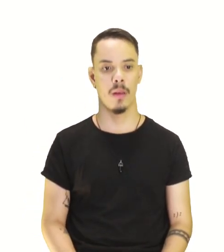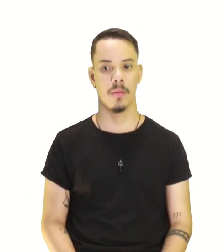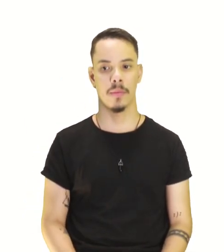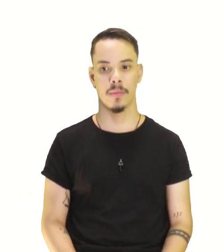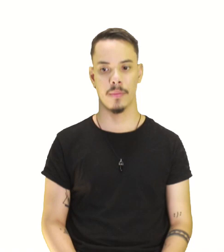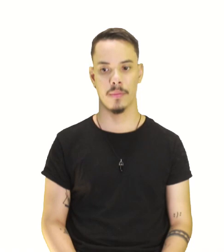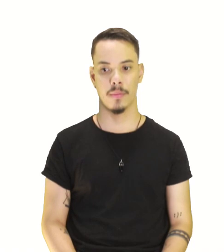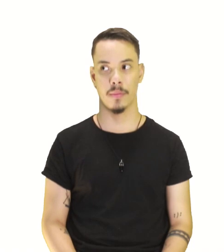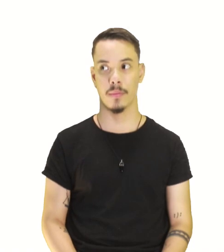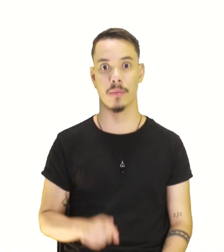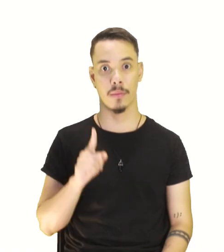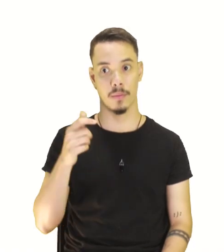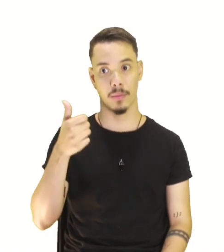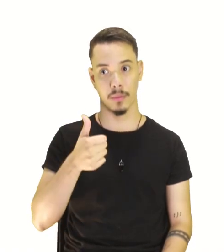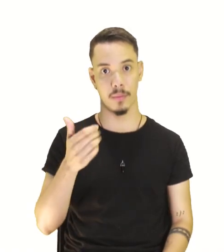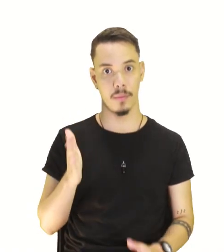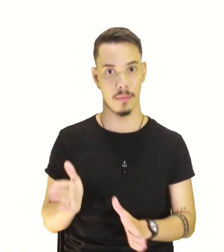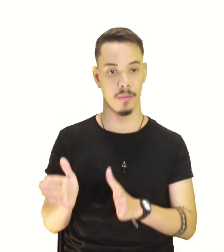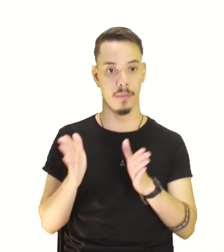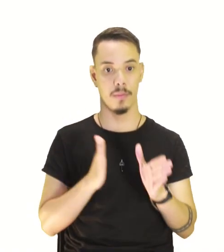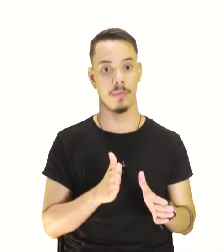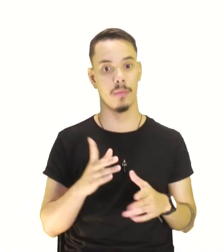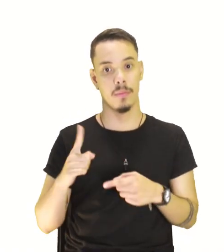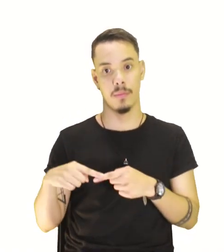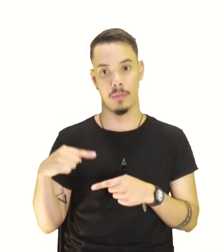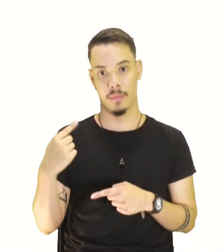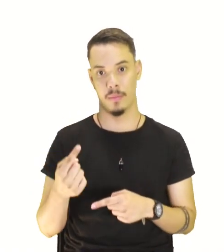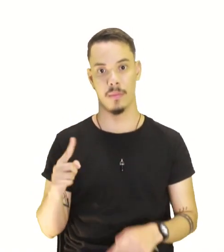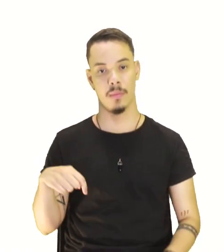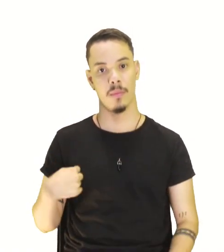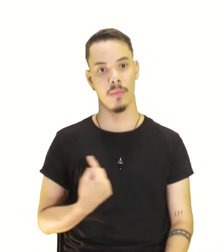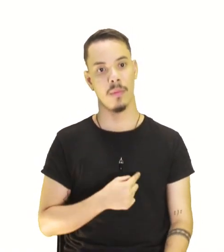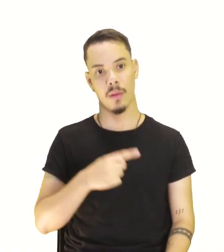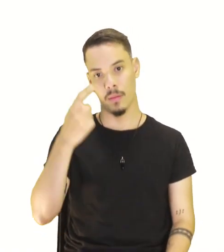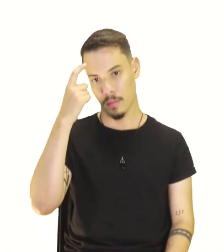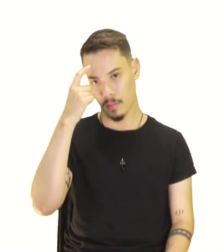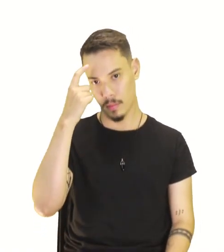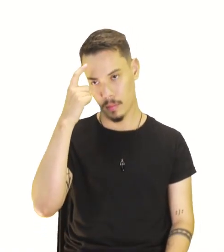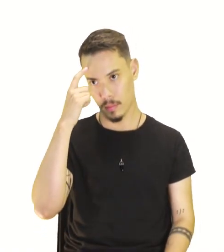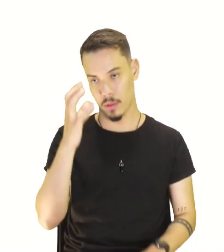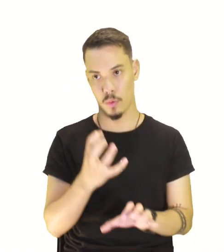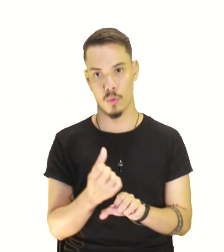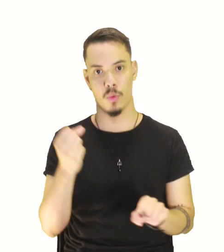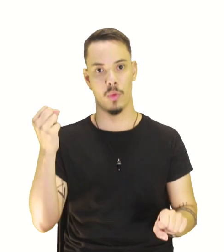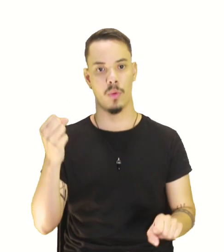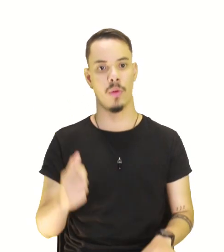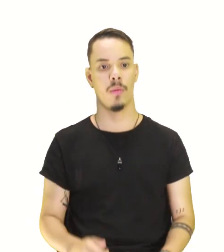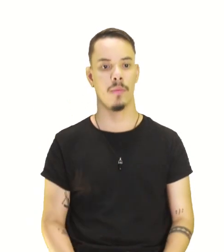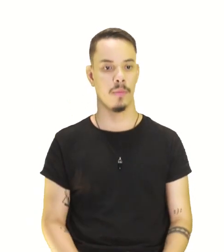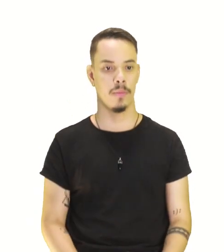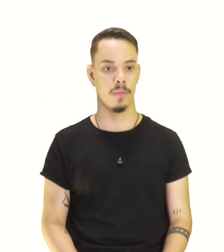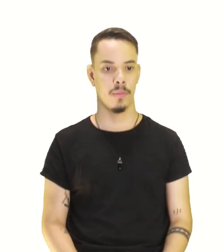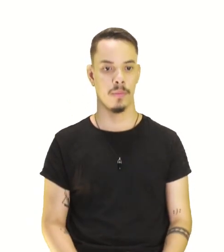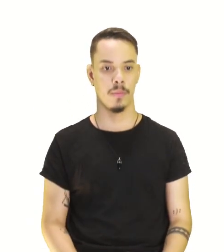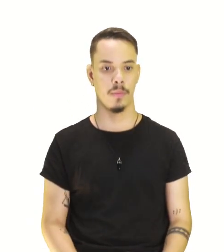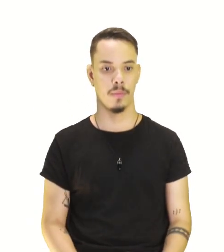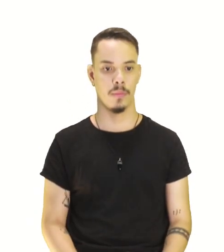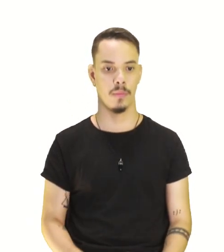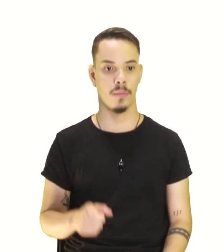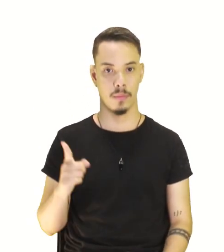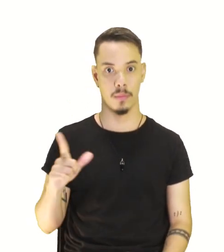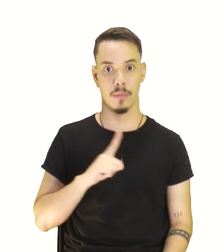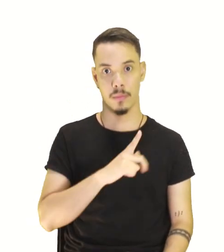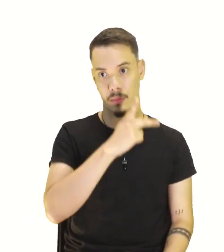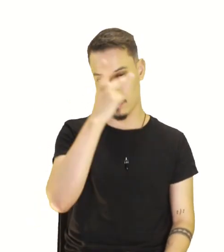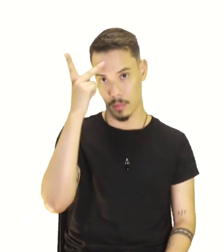né? Isso aqui é a primeira parte que a gente está fazendo, para depois a gente pensar no lucro, né? Então, a arrecadação de uma determinada